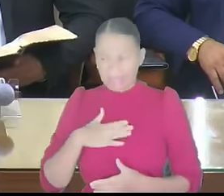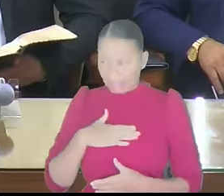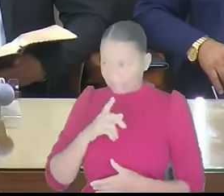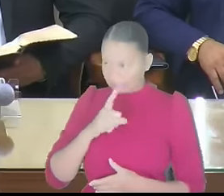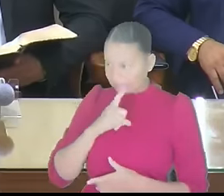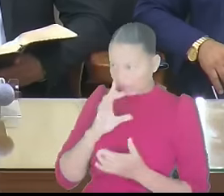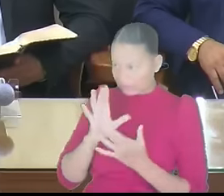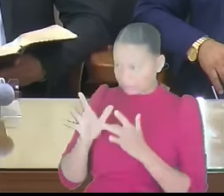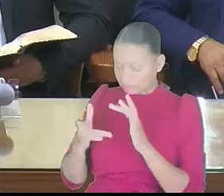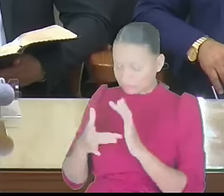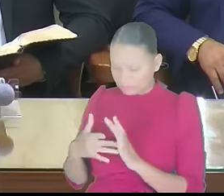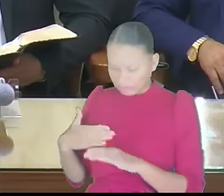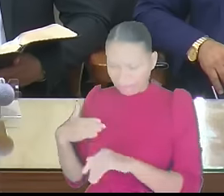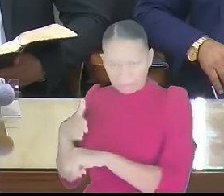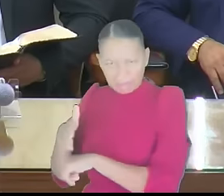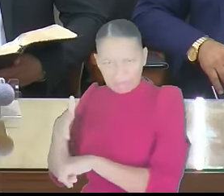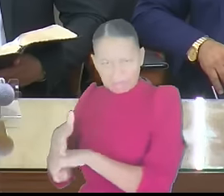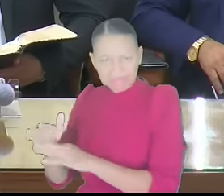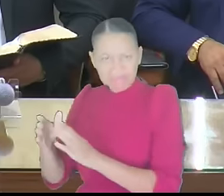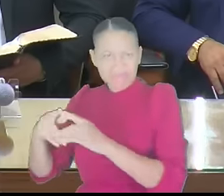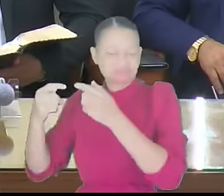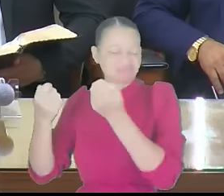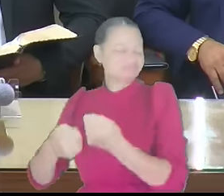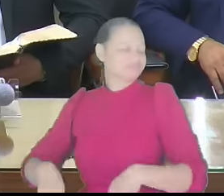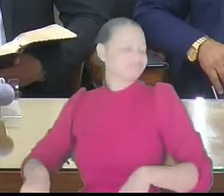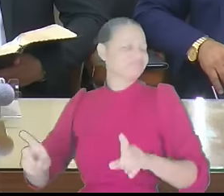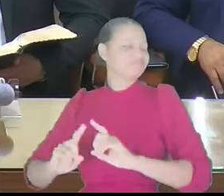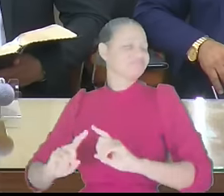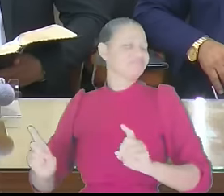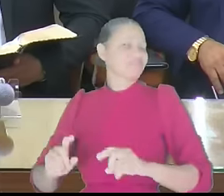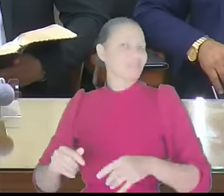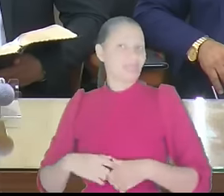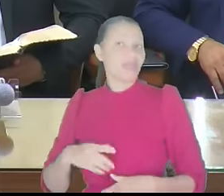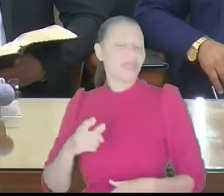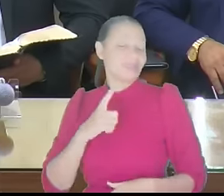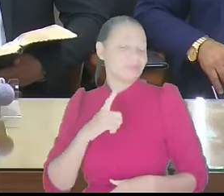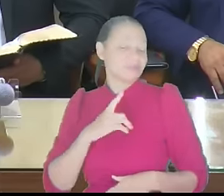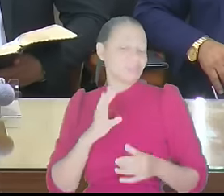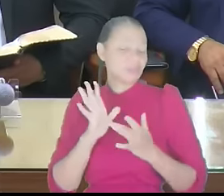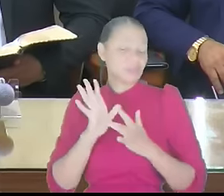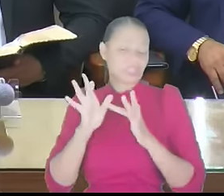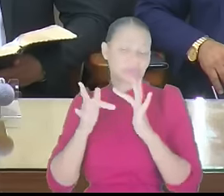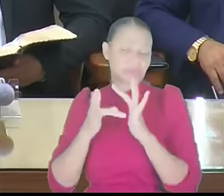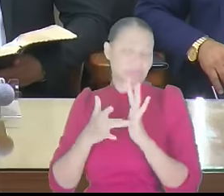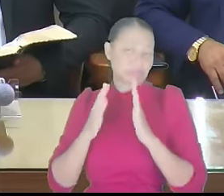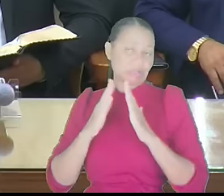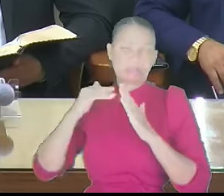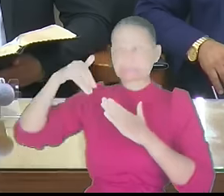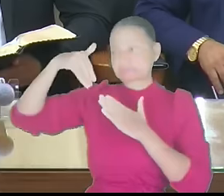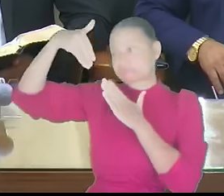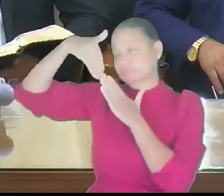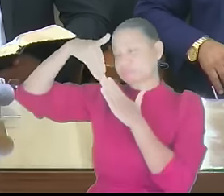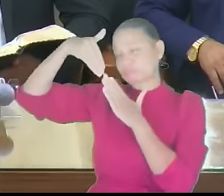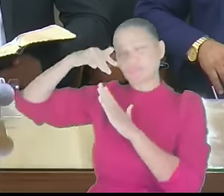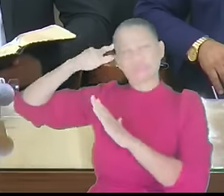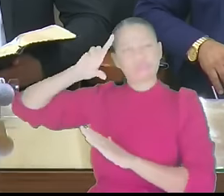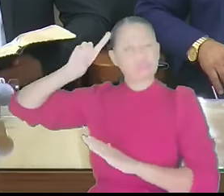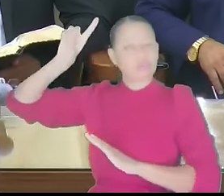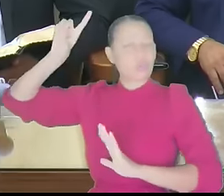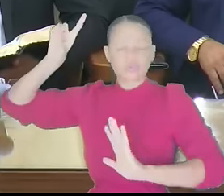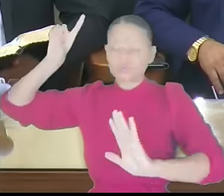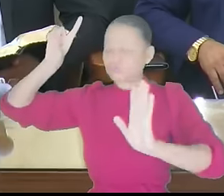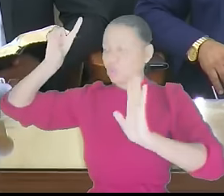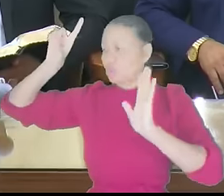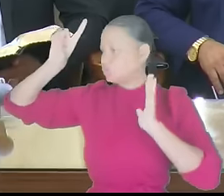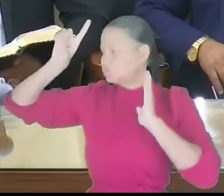de estar no jardim. Para mim ter Jesus, eu tenho Jesus em casa, eu tenho Jesus, eu sou a